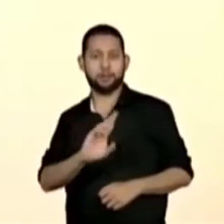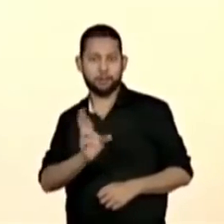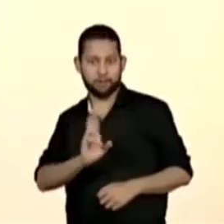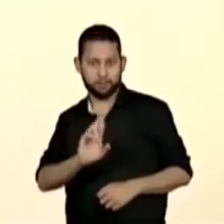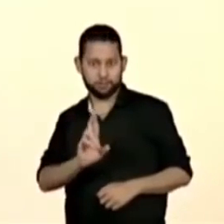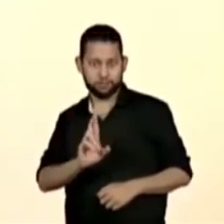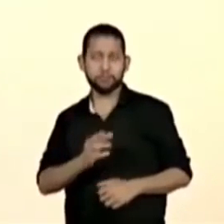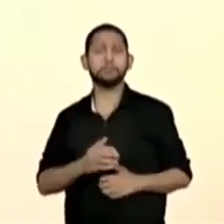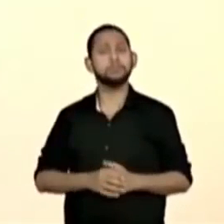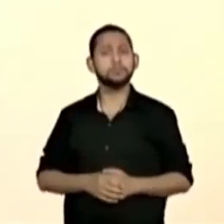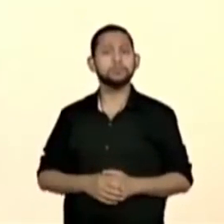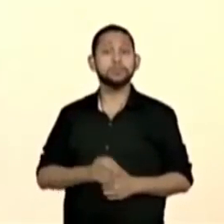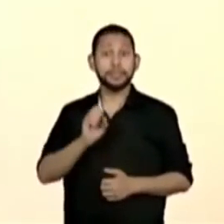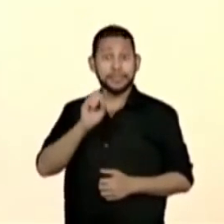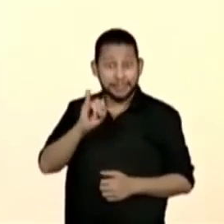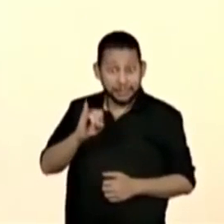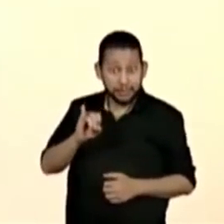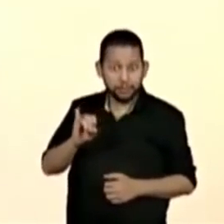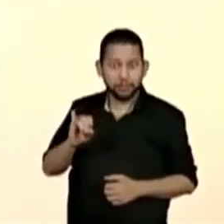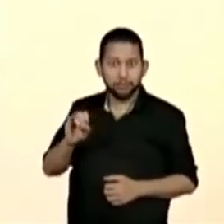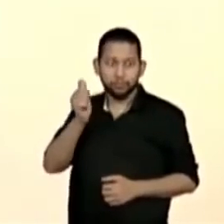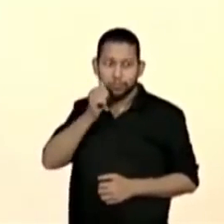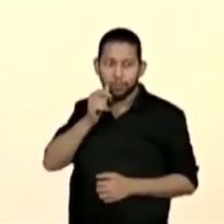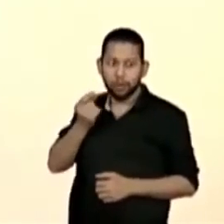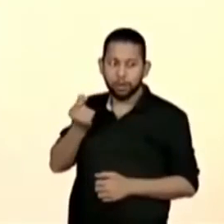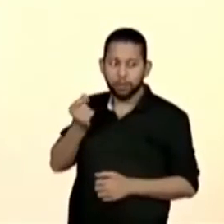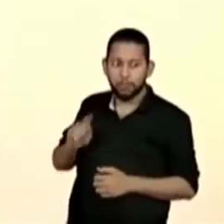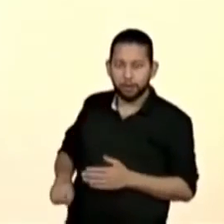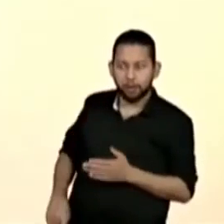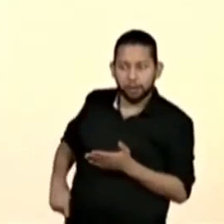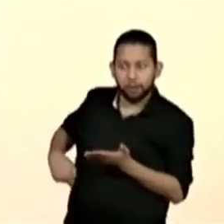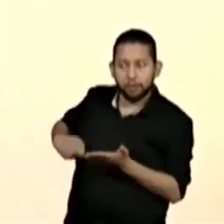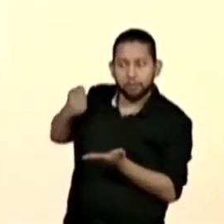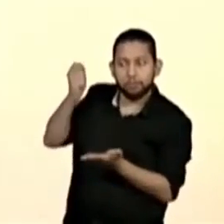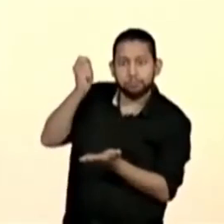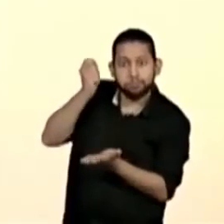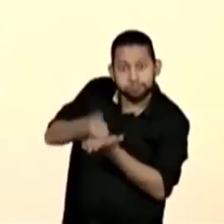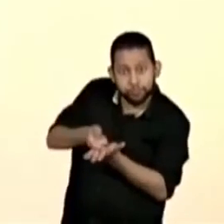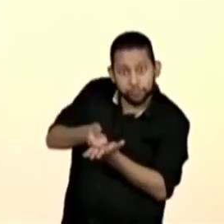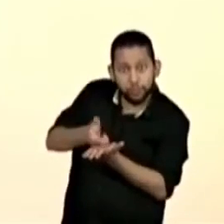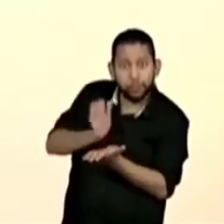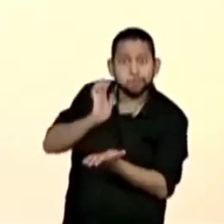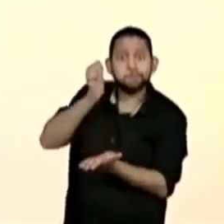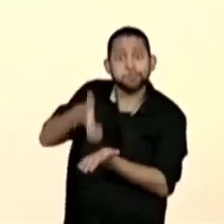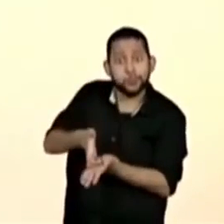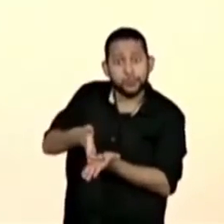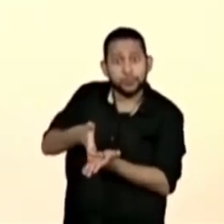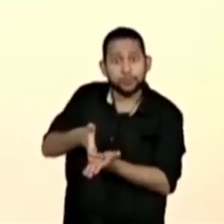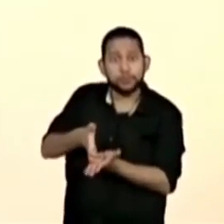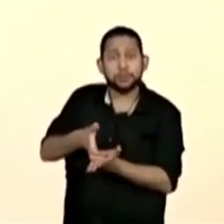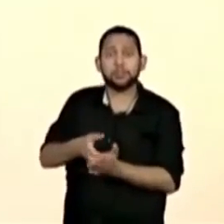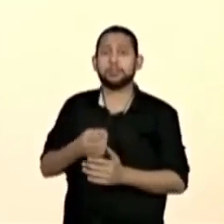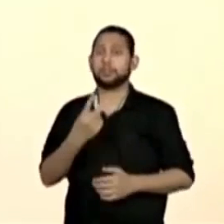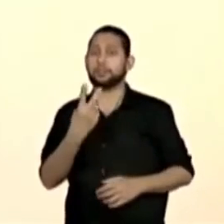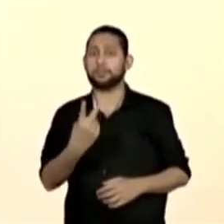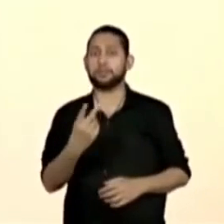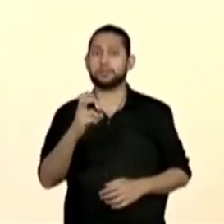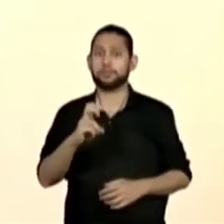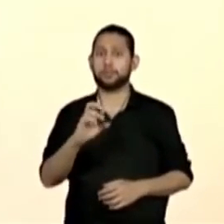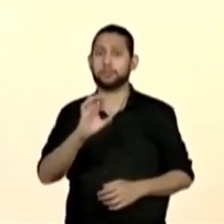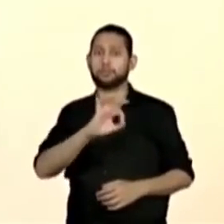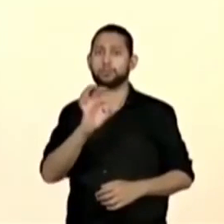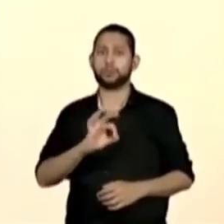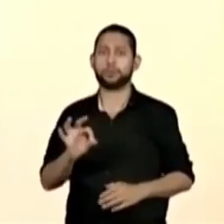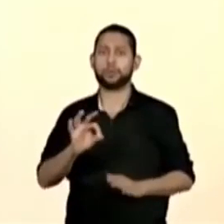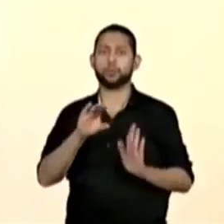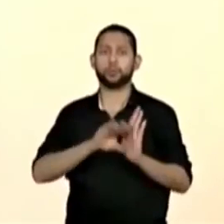1 mas a vista temos 25% de desconto 25%